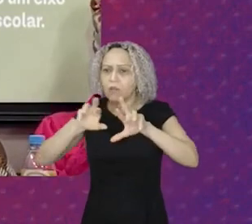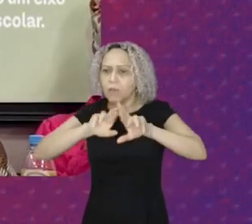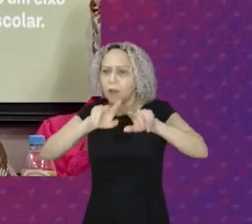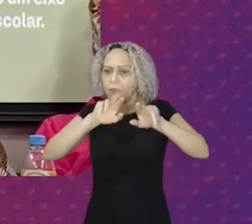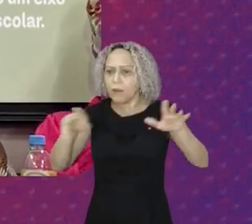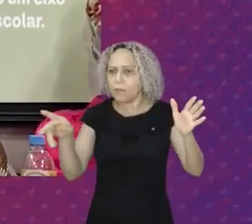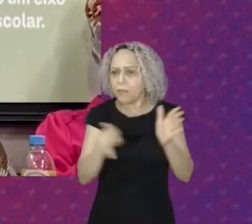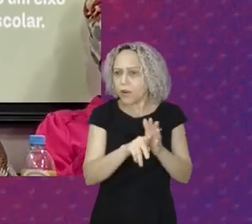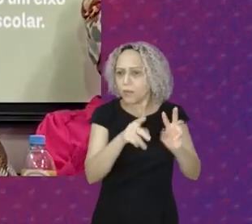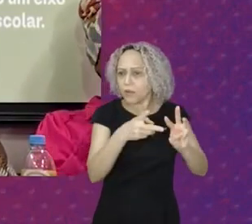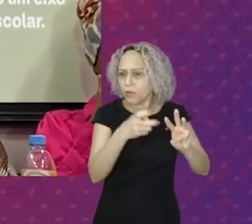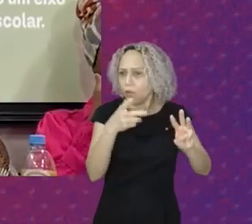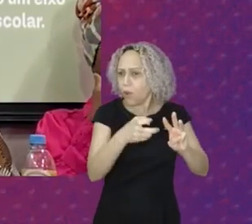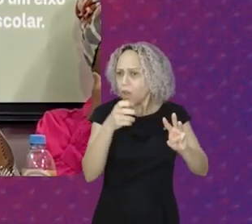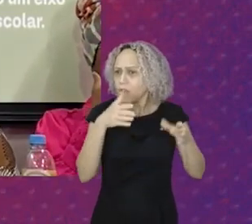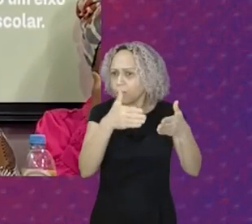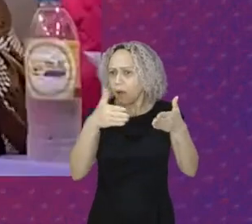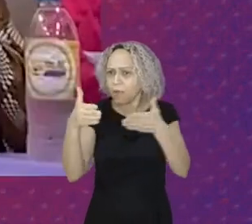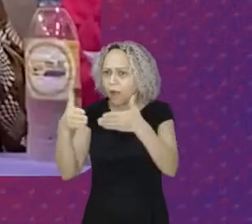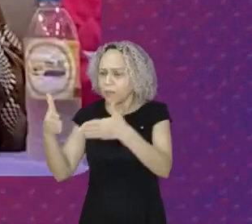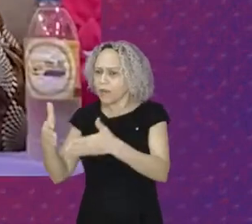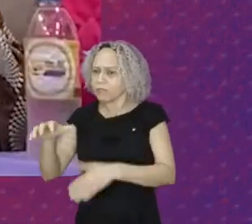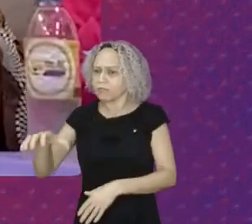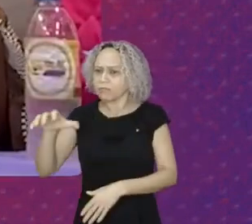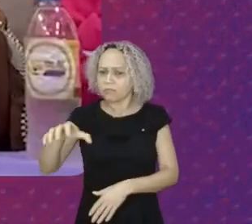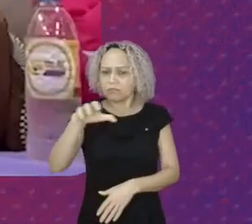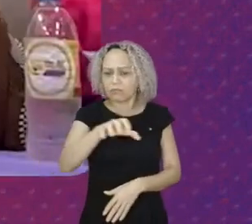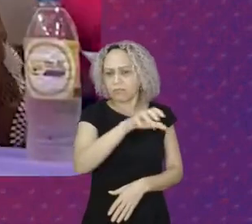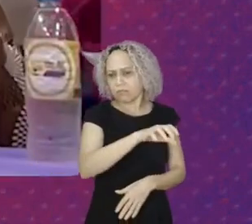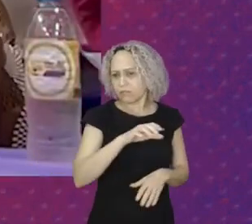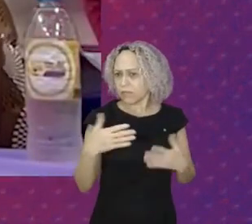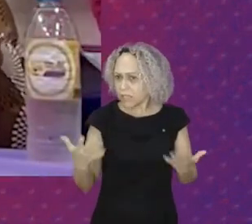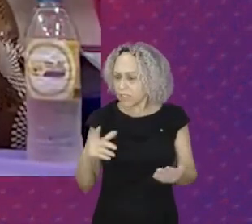né, foi em função da grande